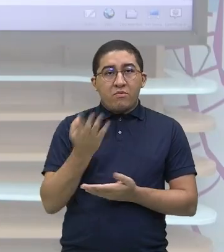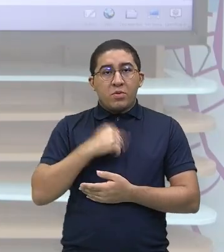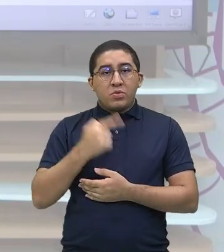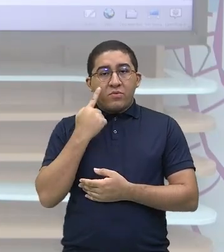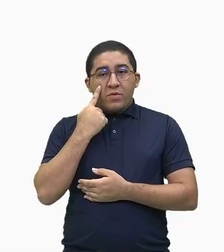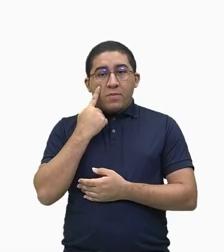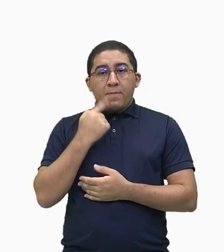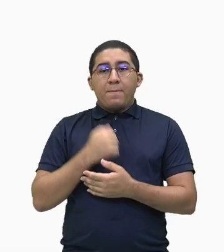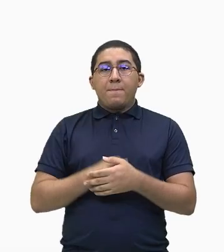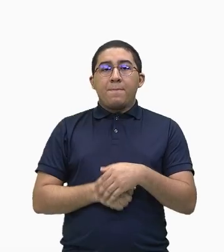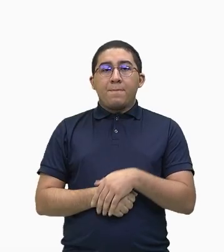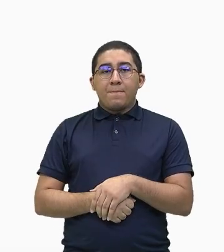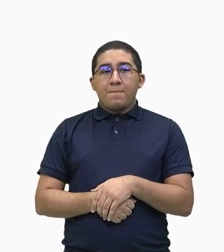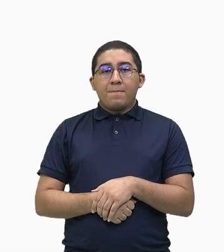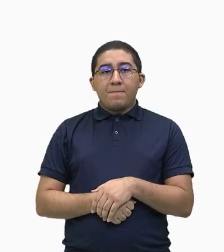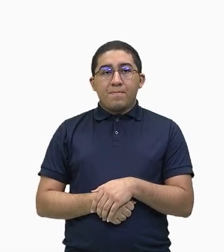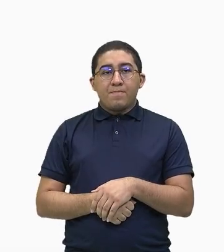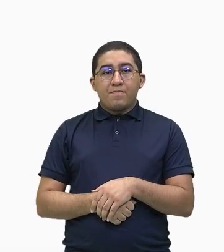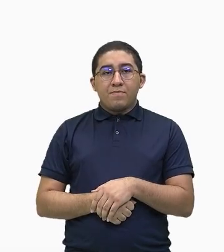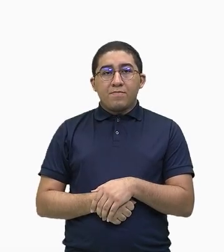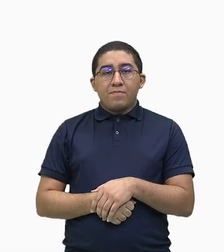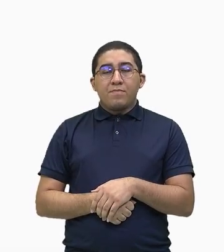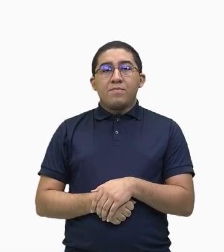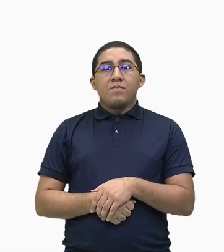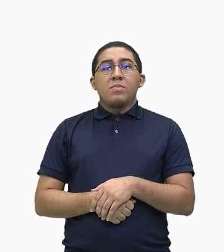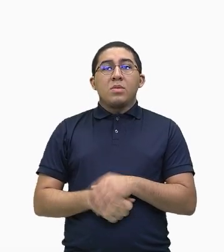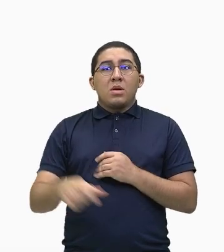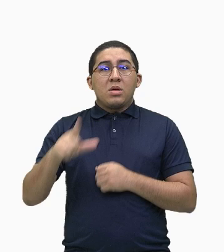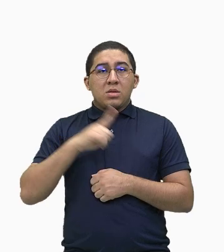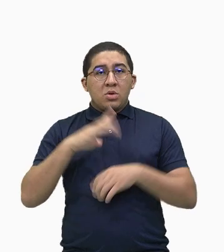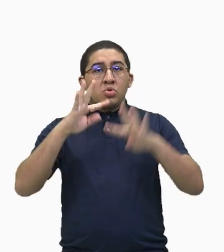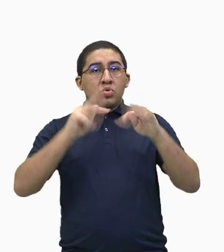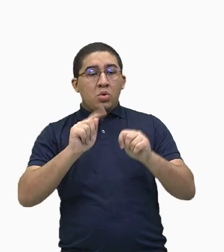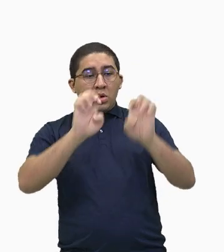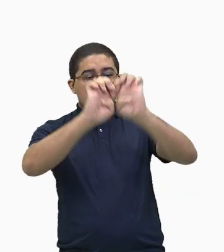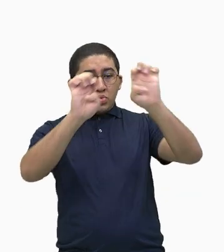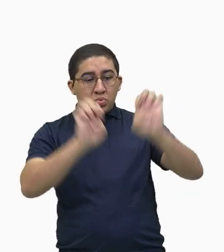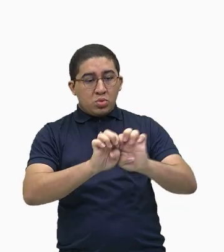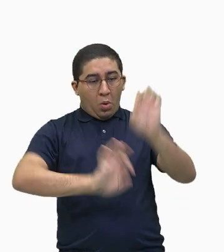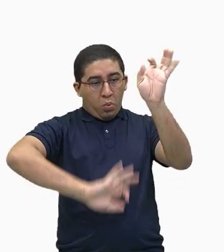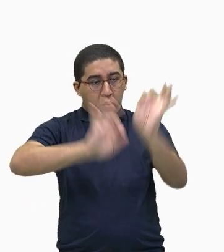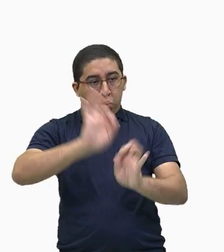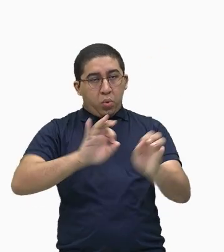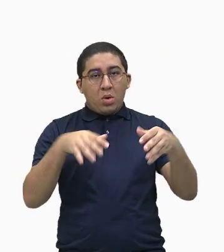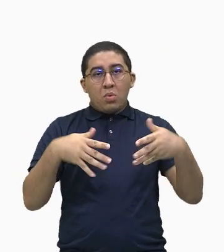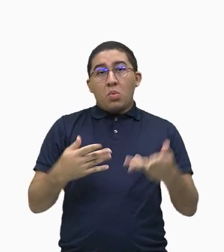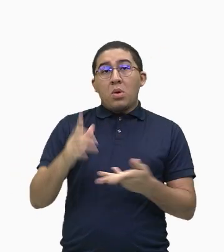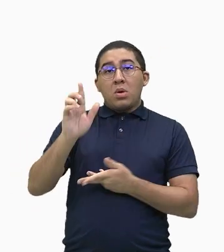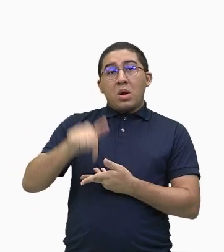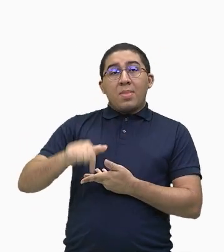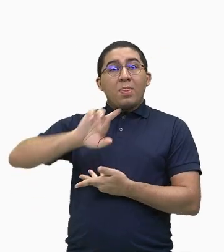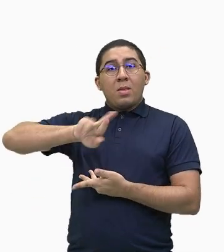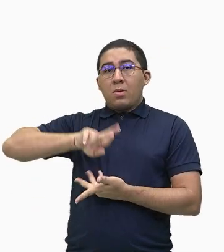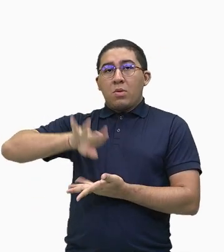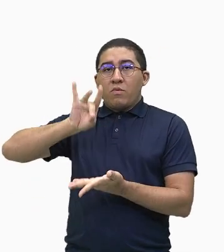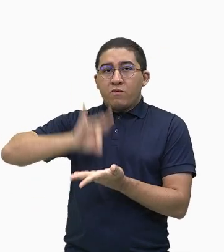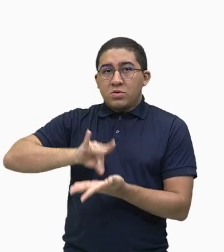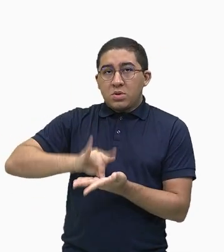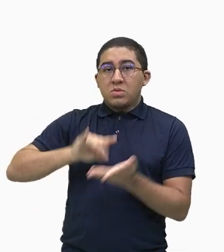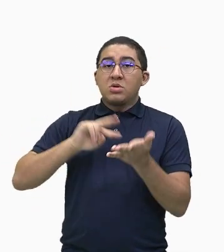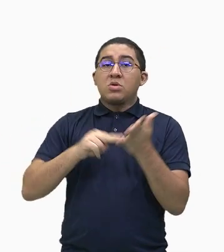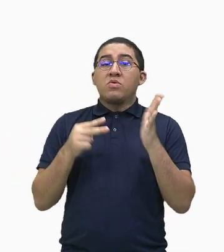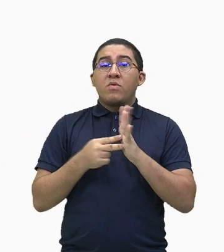são. Aí, dentro dessas regionalizações não oficiais, olha, são todas aquelas que elas não